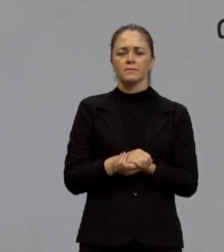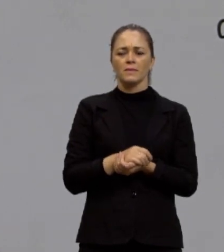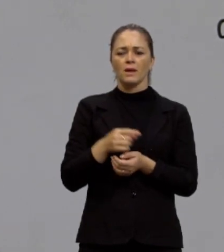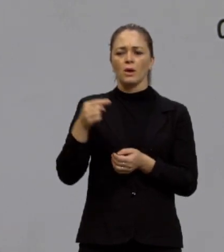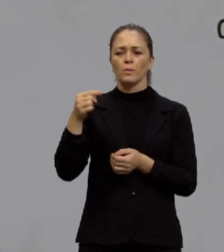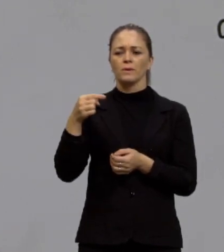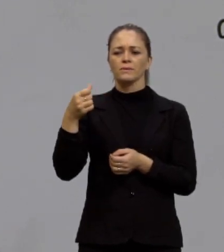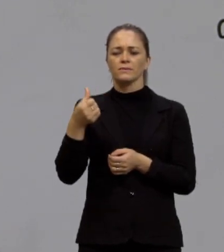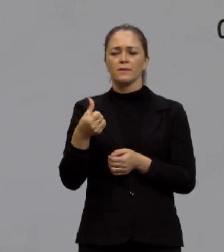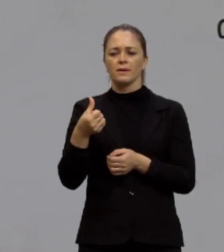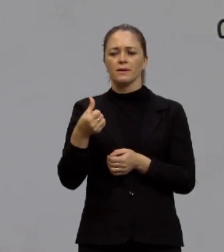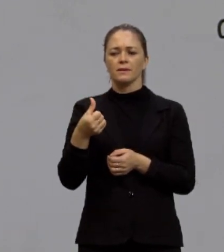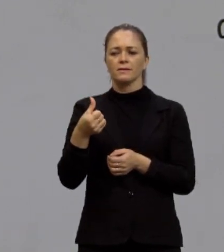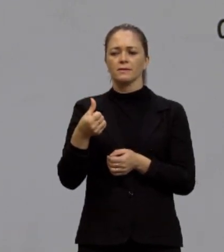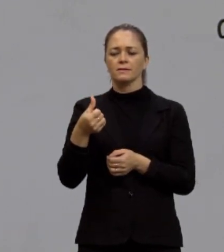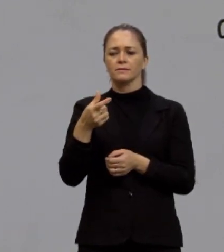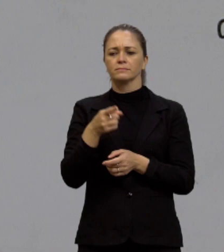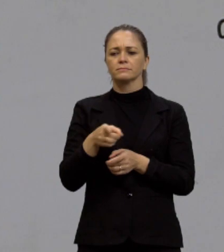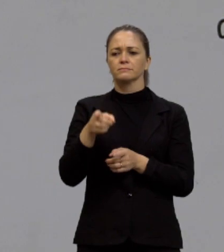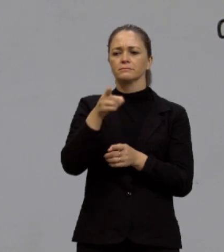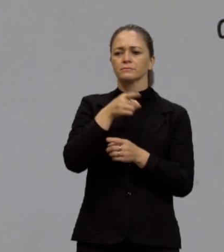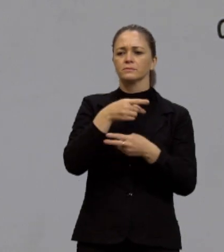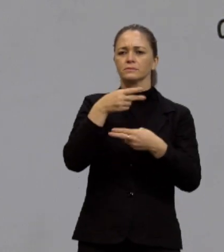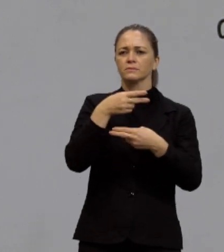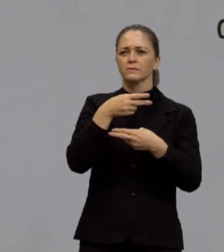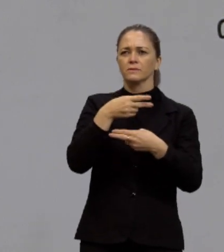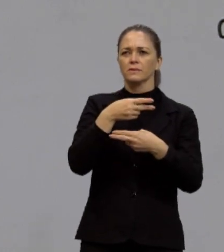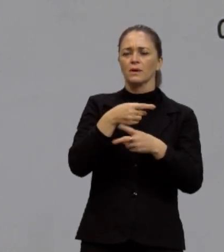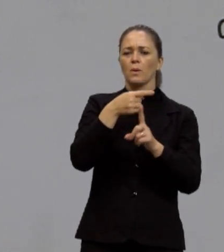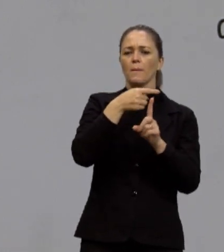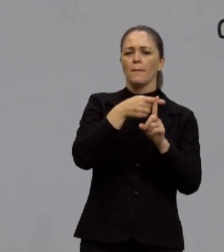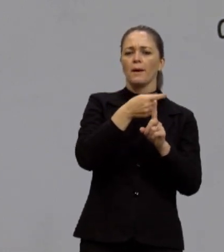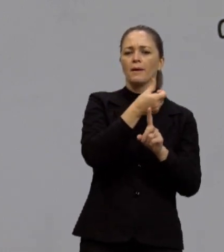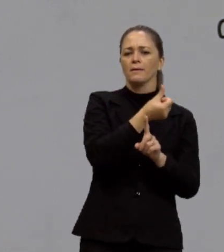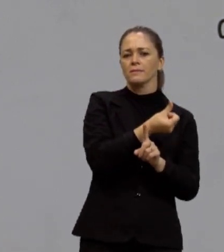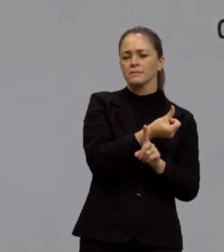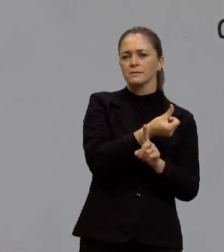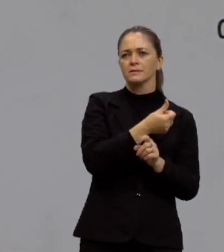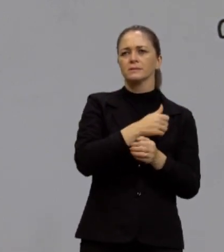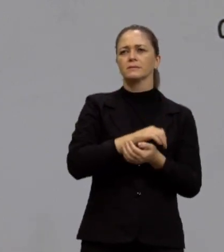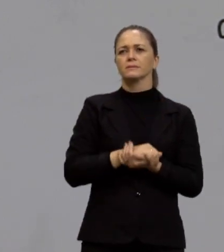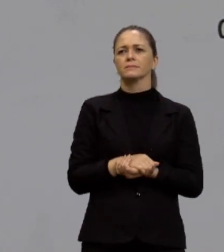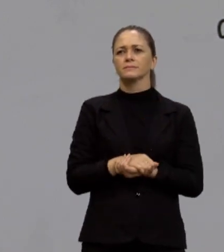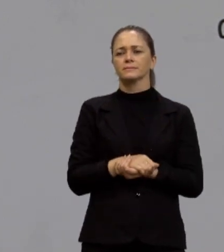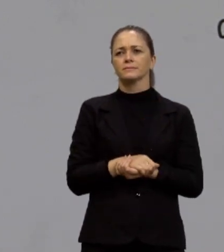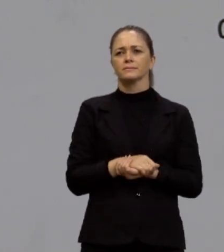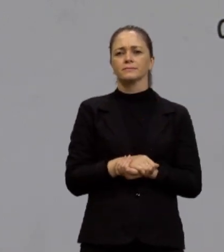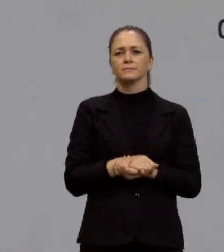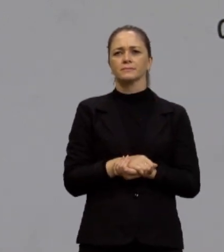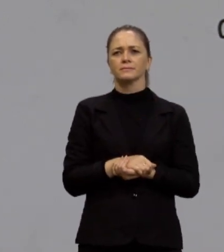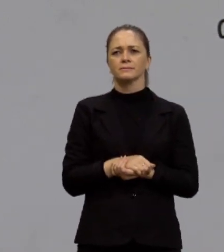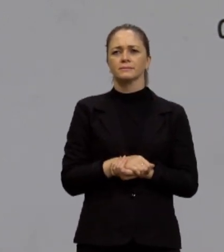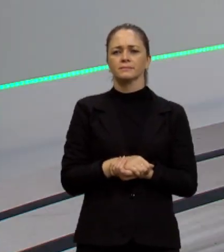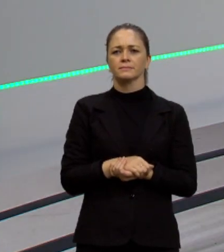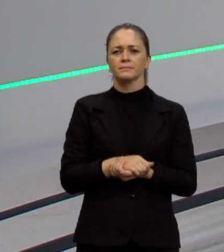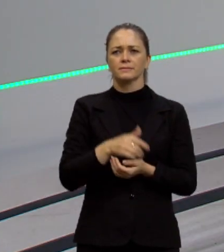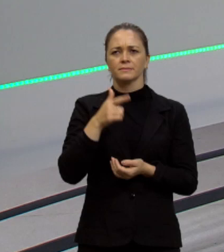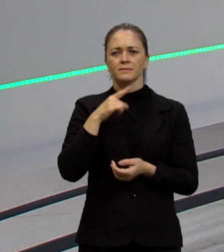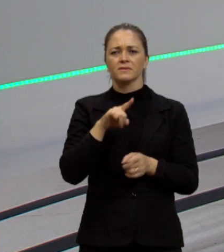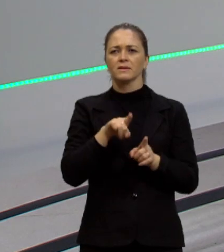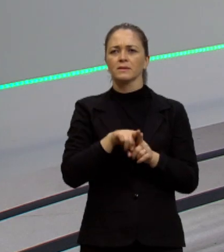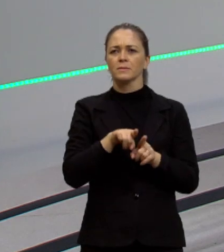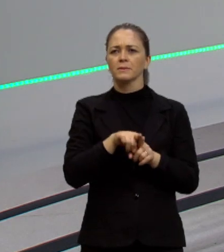menos 6, para eu tirar esse menos 6 daqui, eu tenho que adicionar. Então, adiciona ele antes do sinal de igualdade